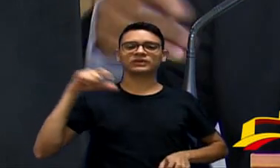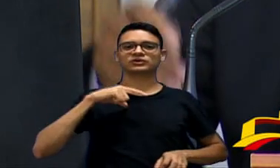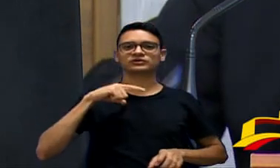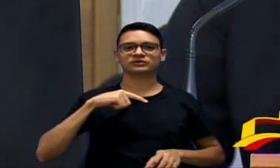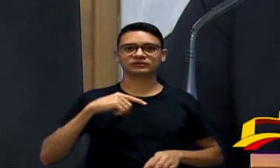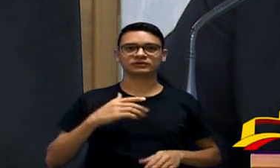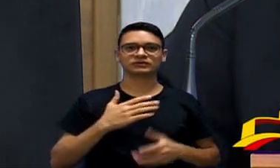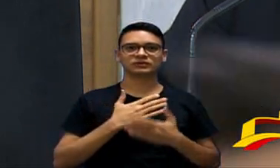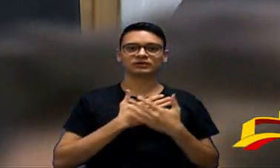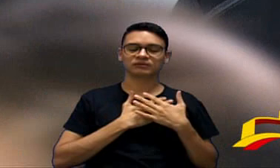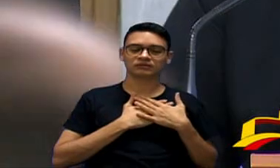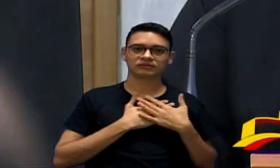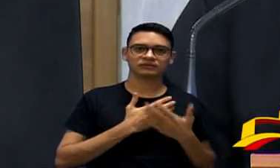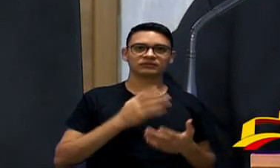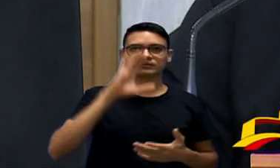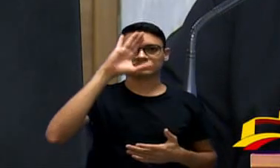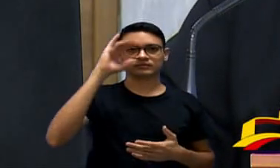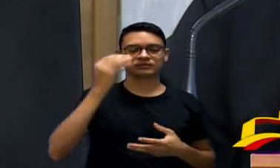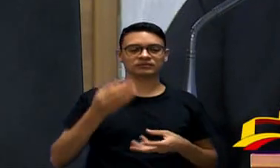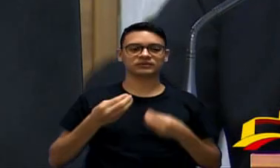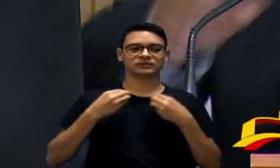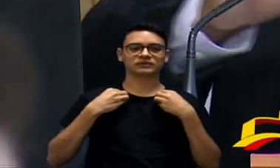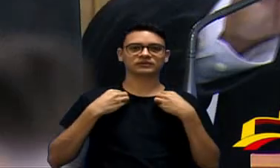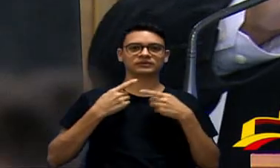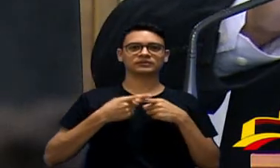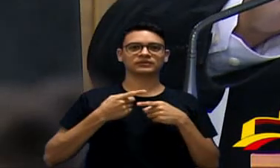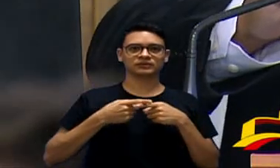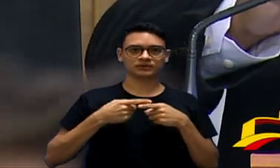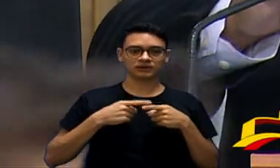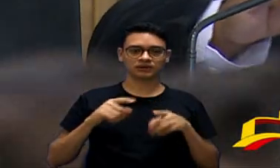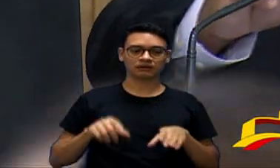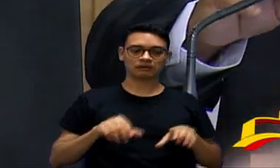Yara deu uma vará para mim hoje, porque, na verdade, os caras colocaram a numbão aqui.